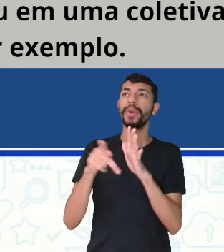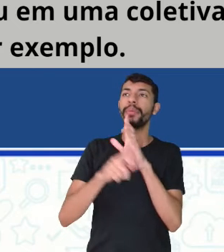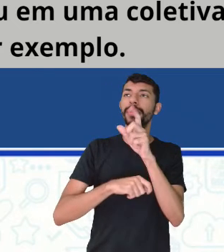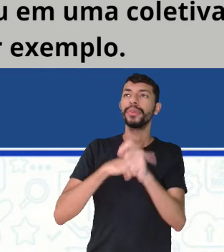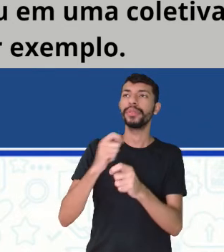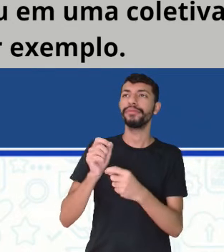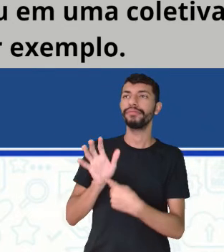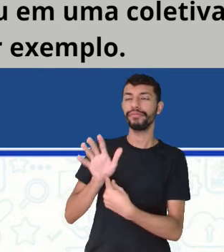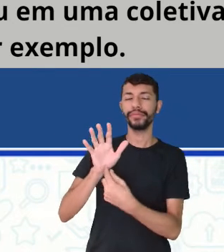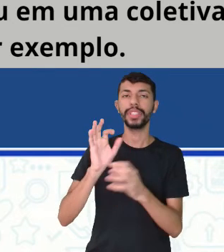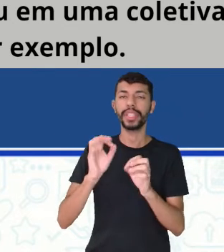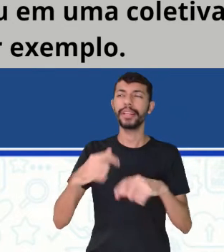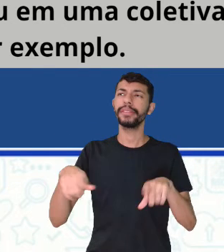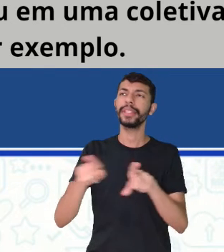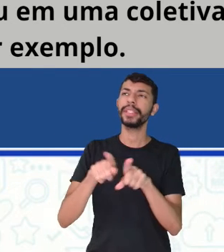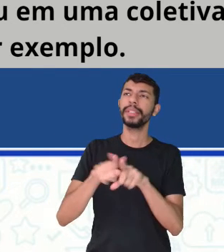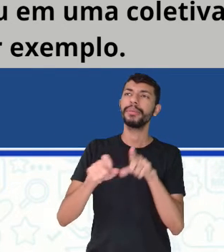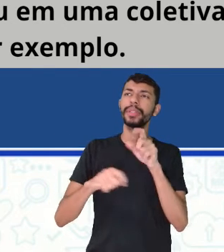a entrevista